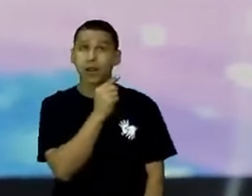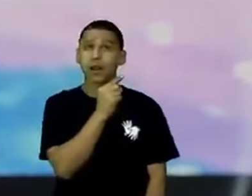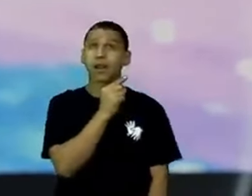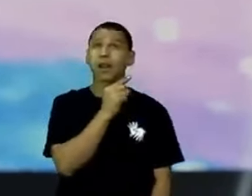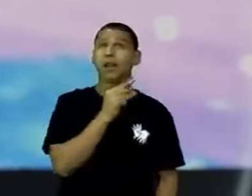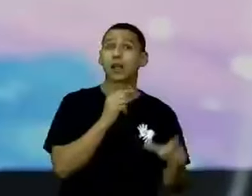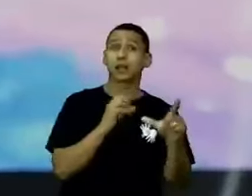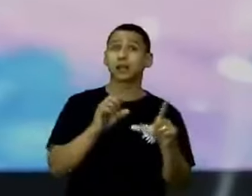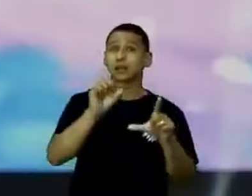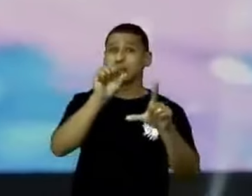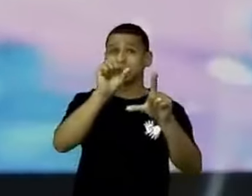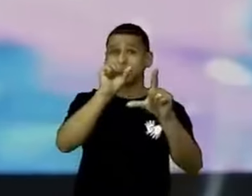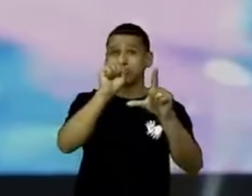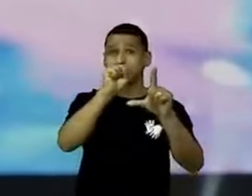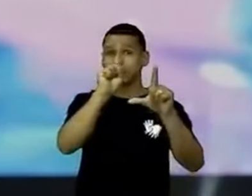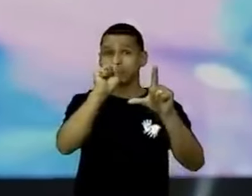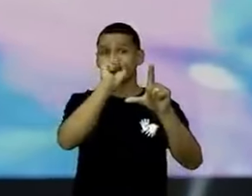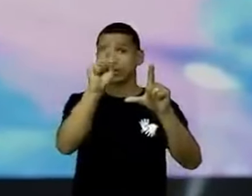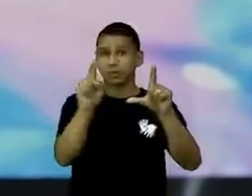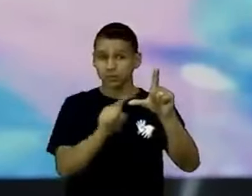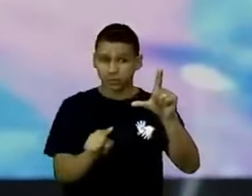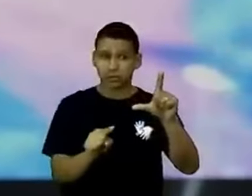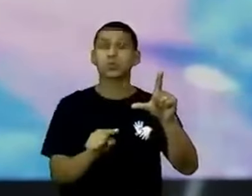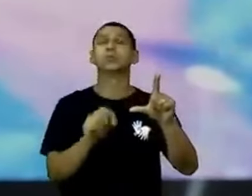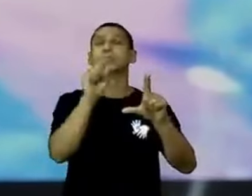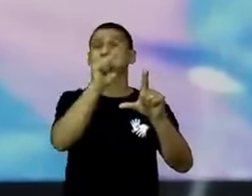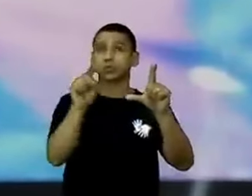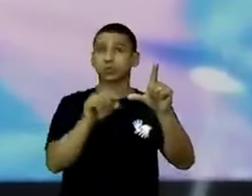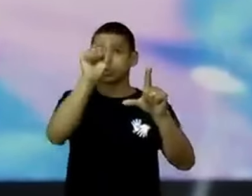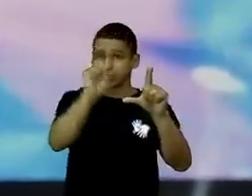não aceita qualquer decreto.